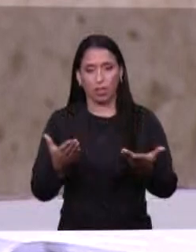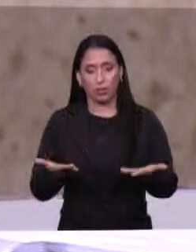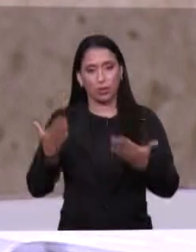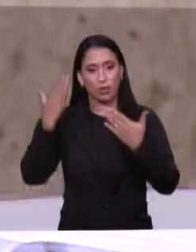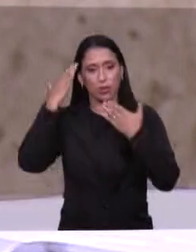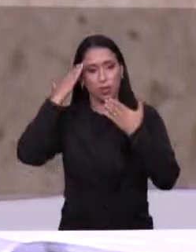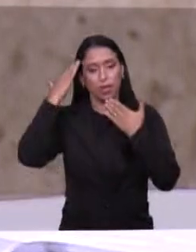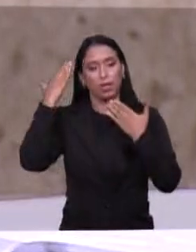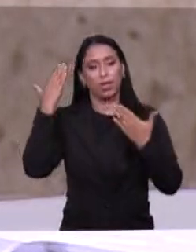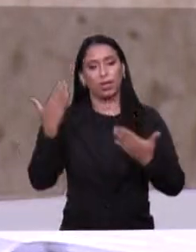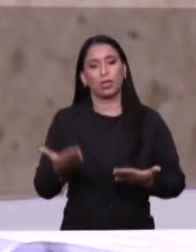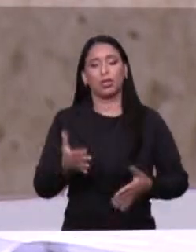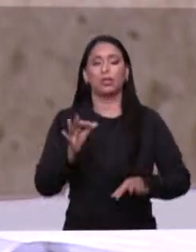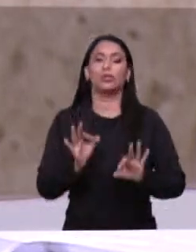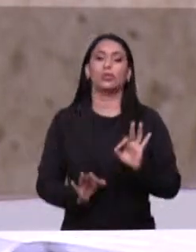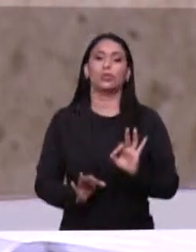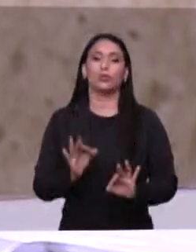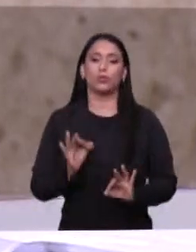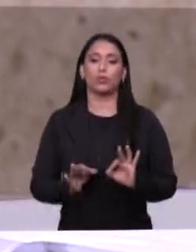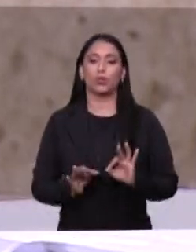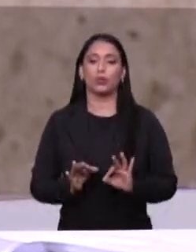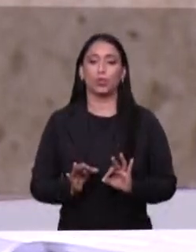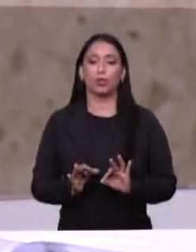agradeço. Então, o julgamento